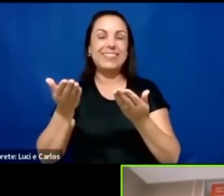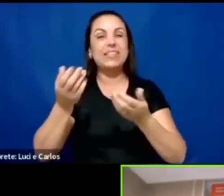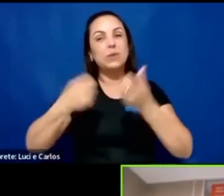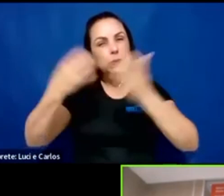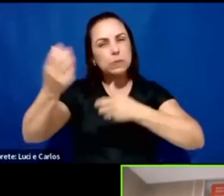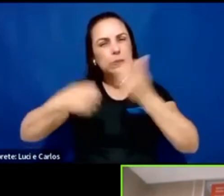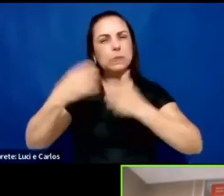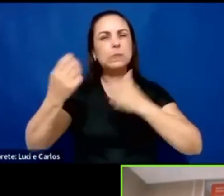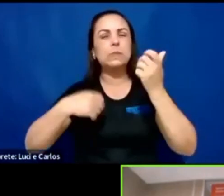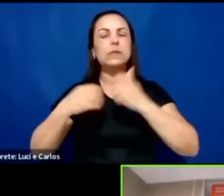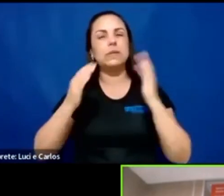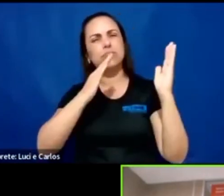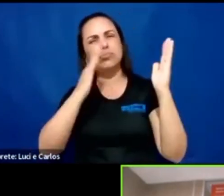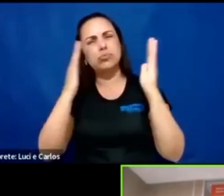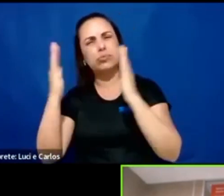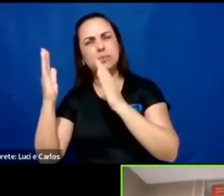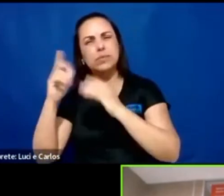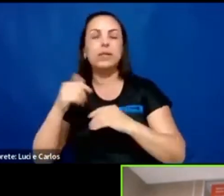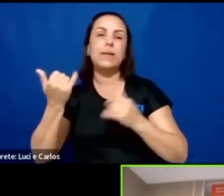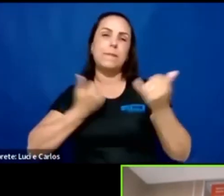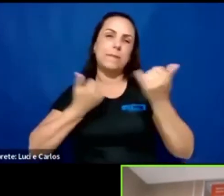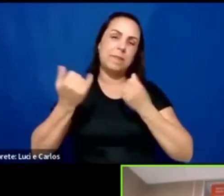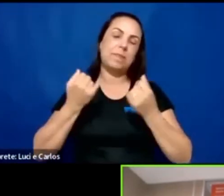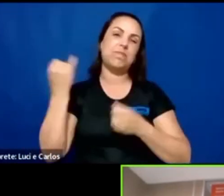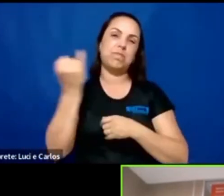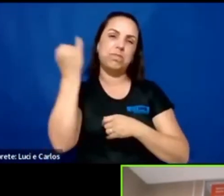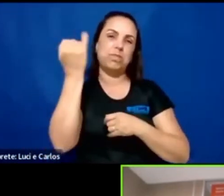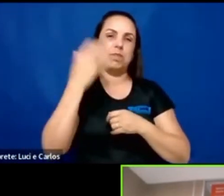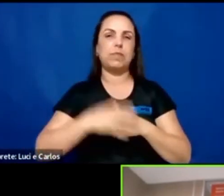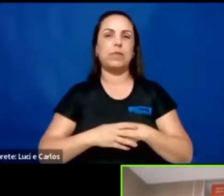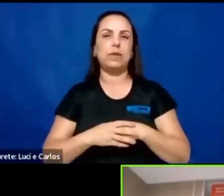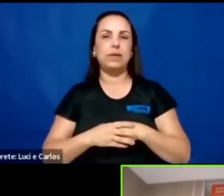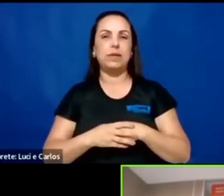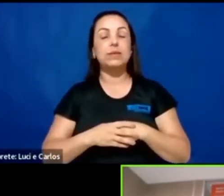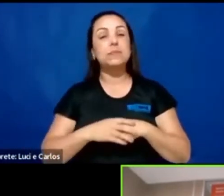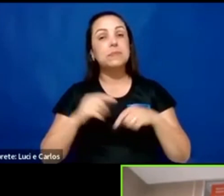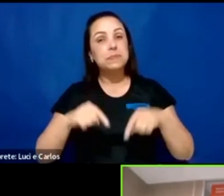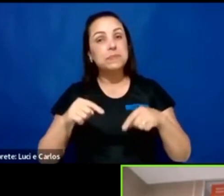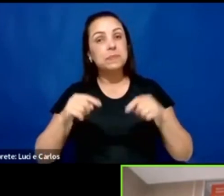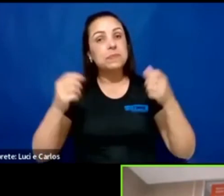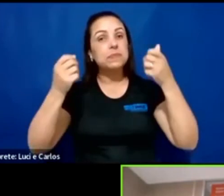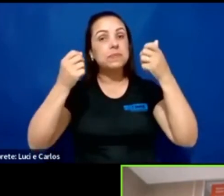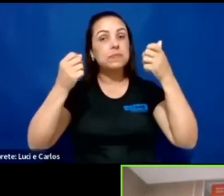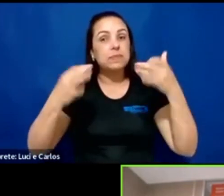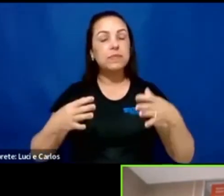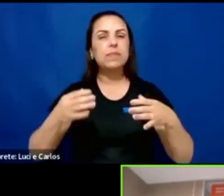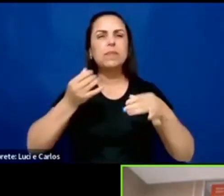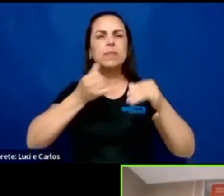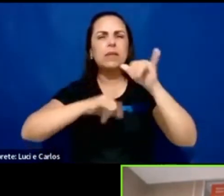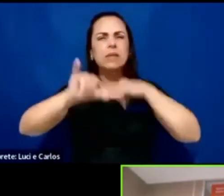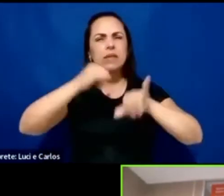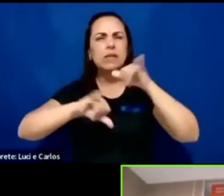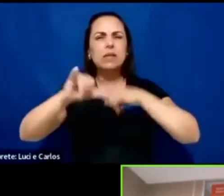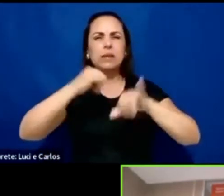hoje, tá certo? É a importância. O que eu vou mostrar para vocês, pessoal, é na parte físico-química. Vou mostrar